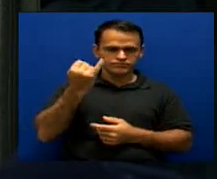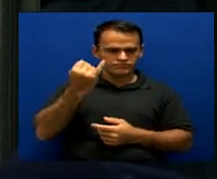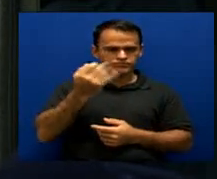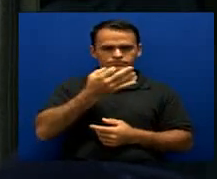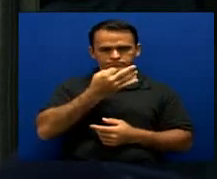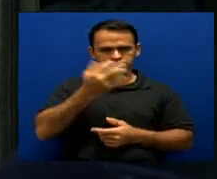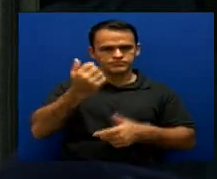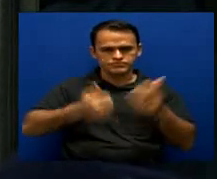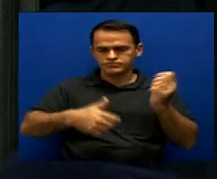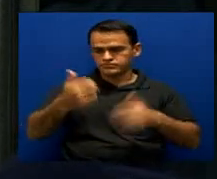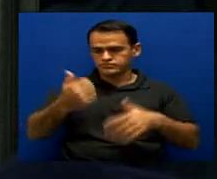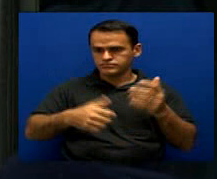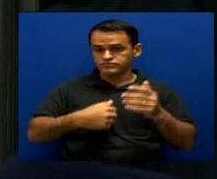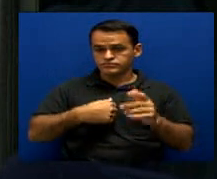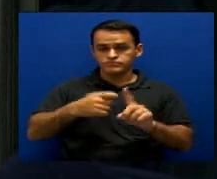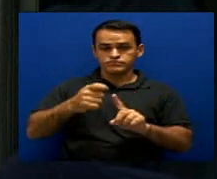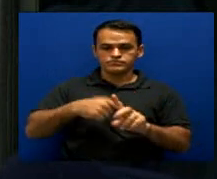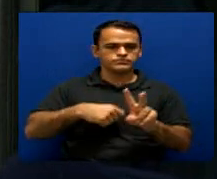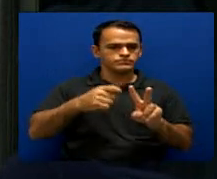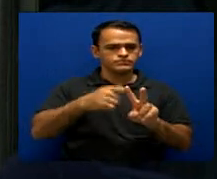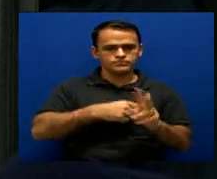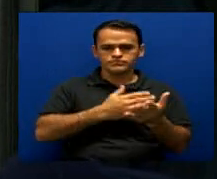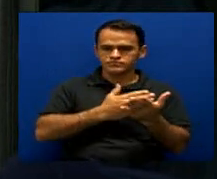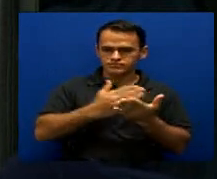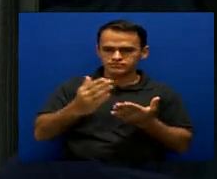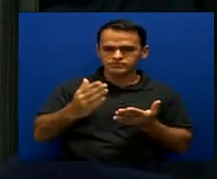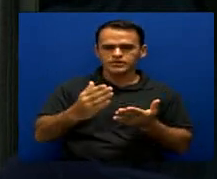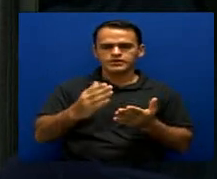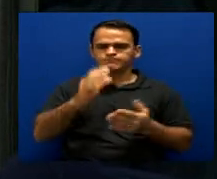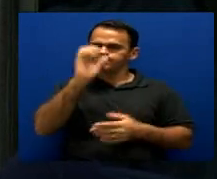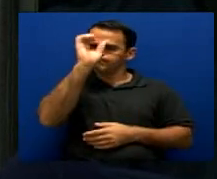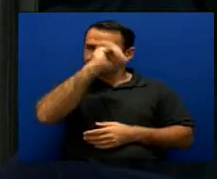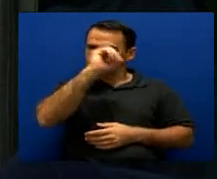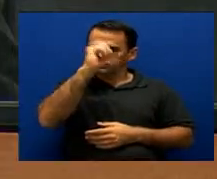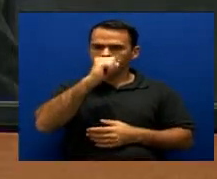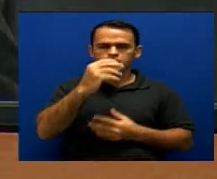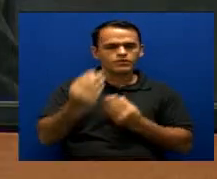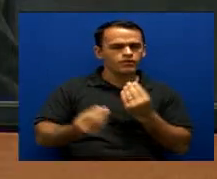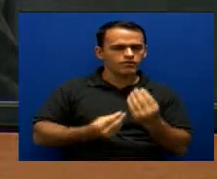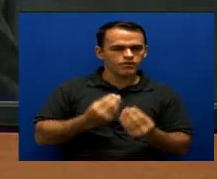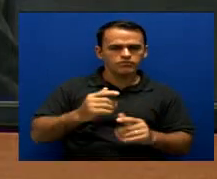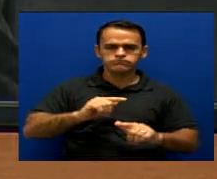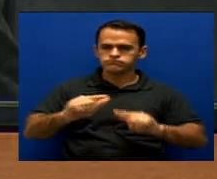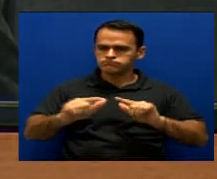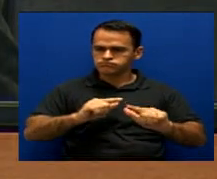participação eu estou há dois meses ainda conhecendo né e